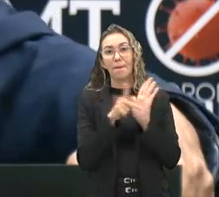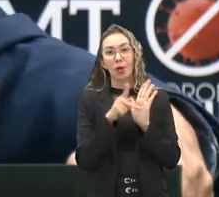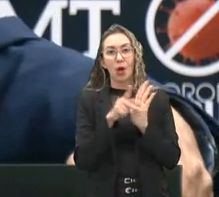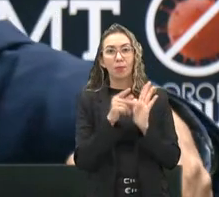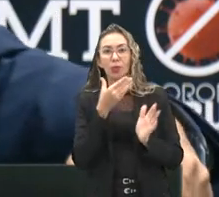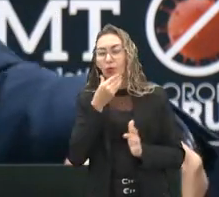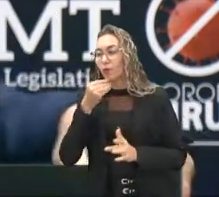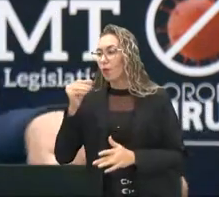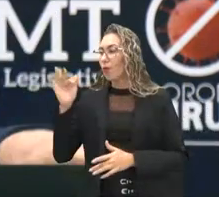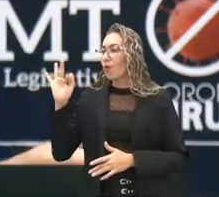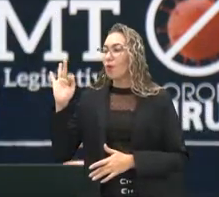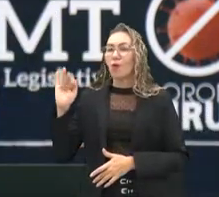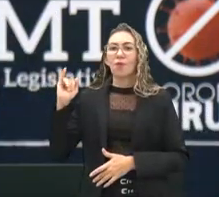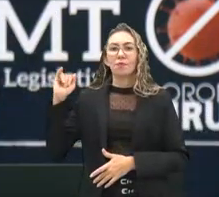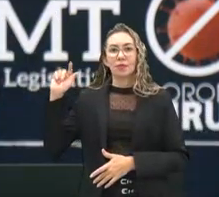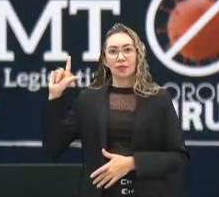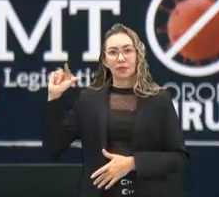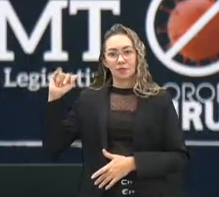Quando